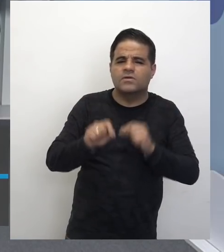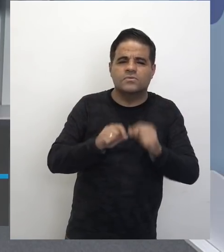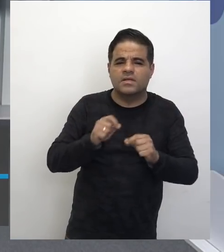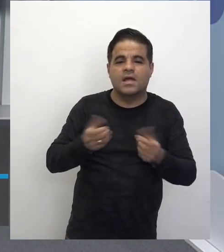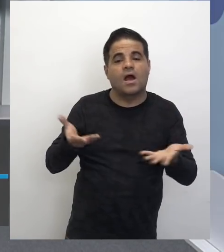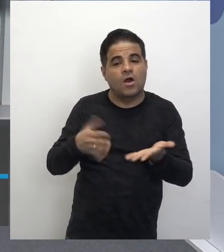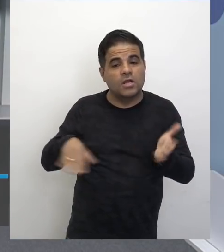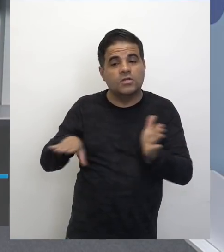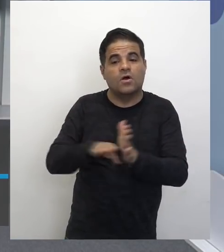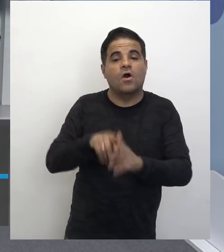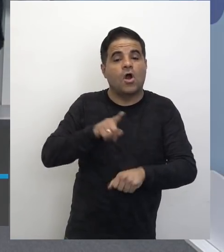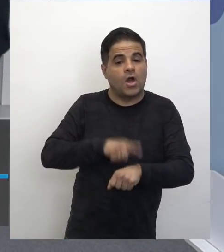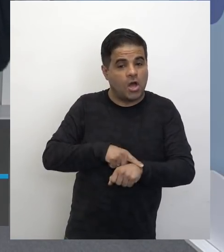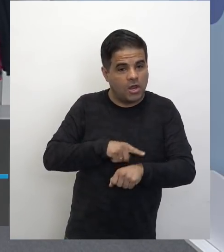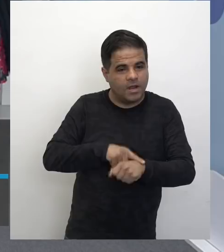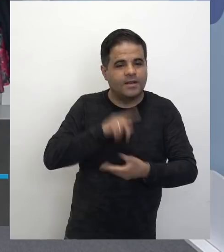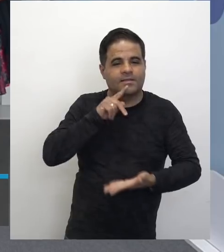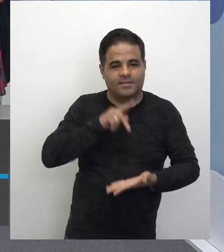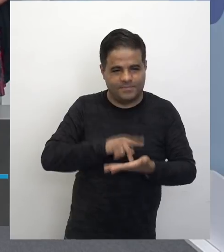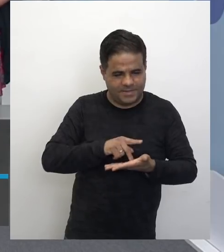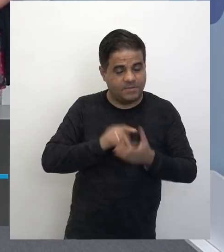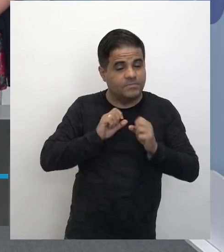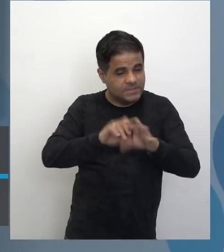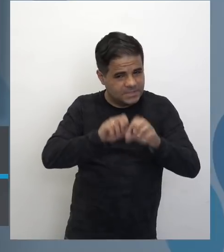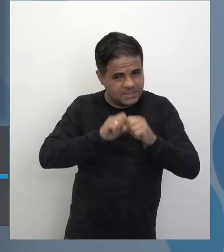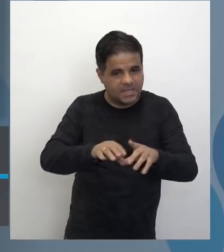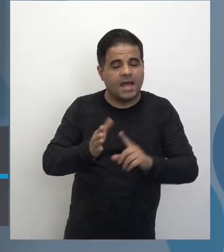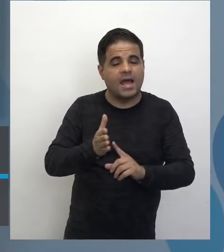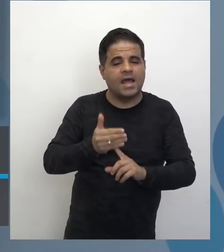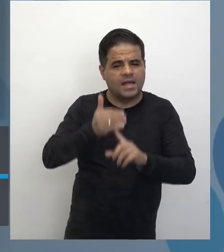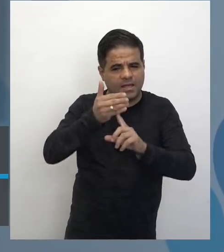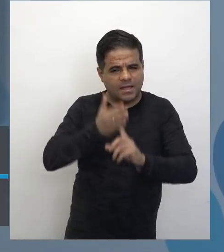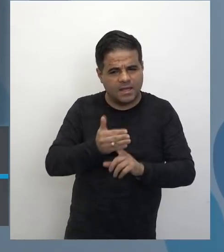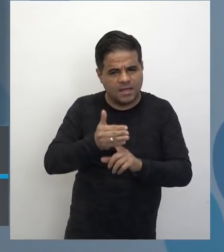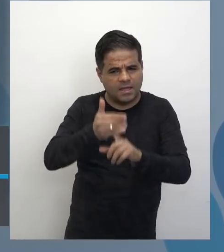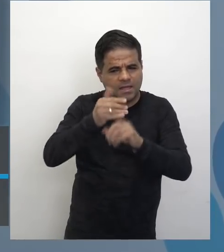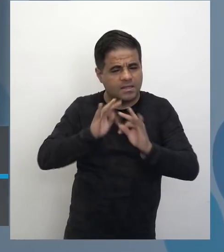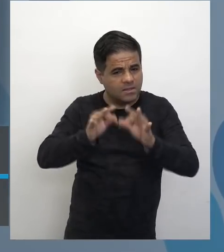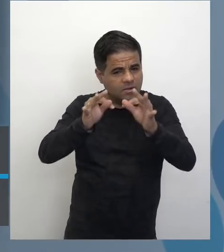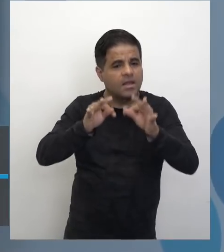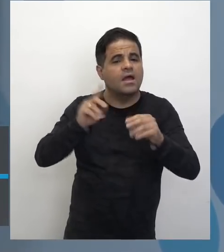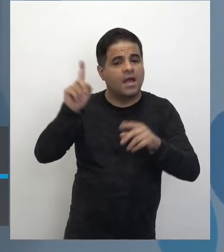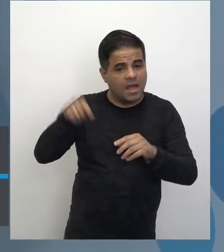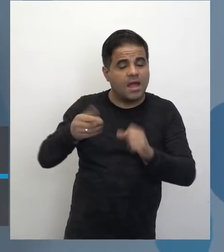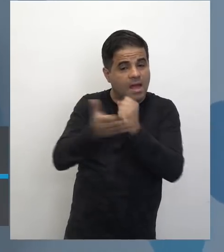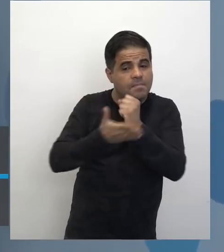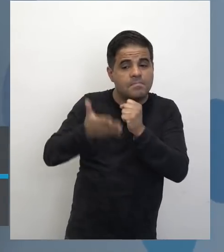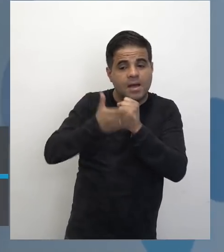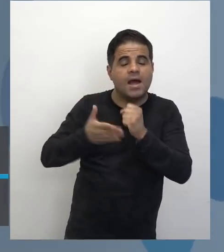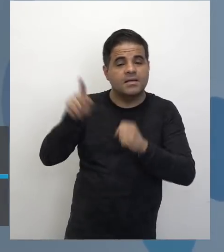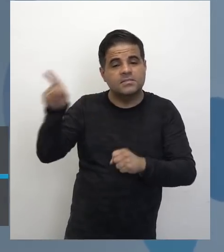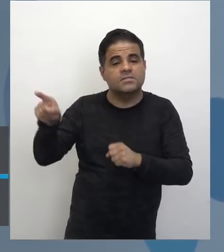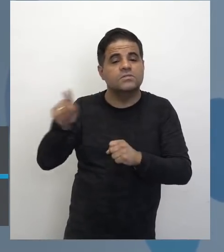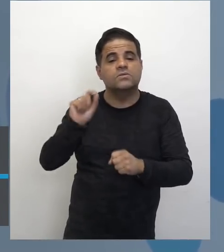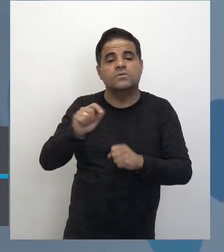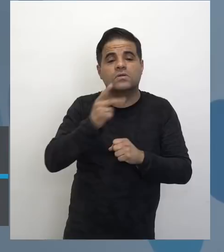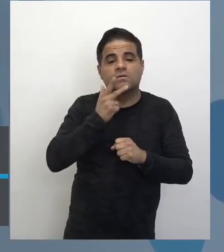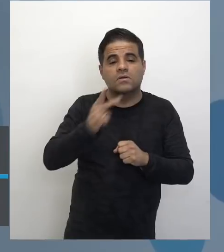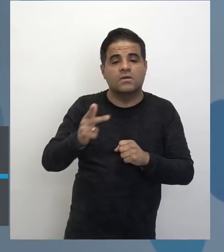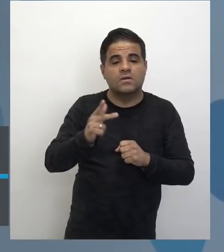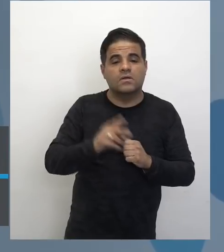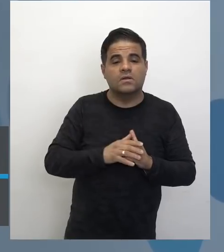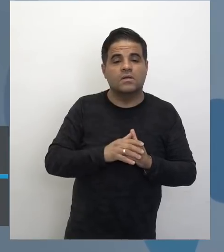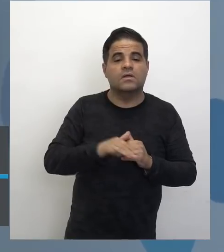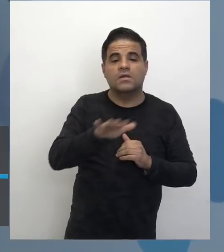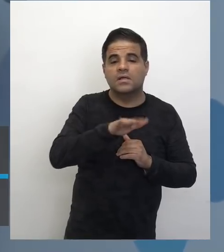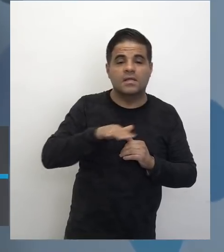verdade. Agora chegou a hora da verdade. É tecnologia? Sim, professor, por causa que essa é a base para o que a gente chama de if, elif,